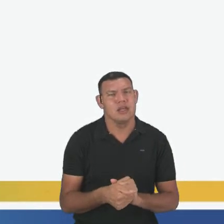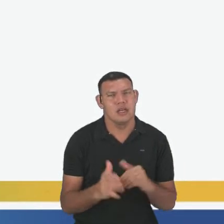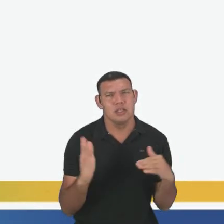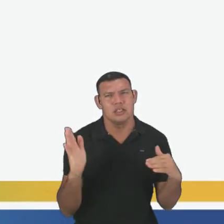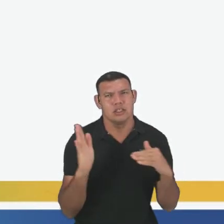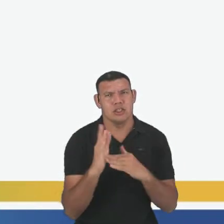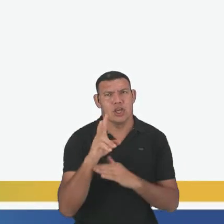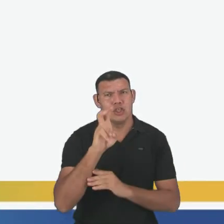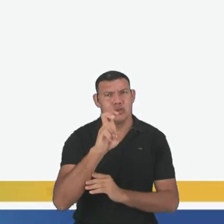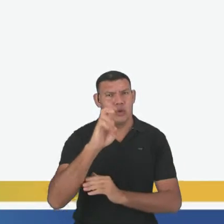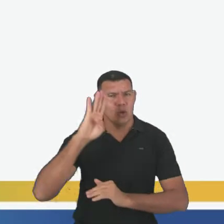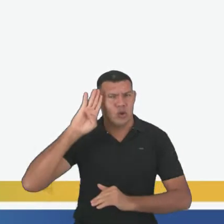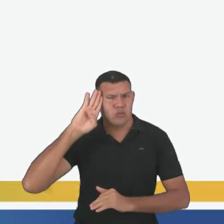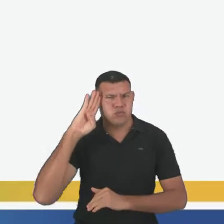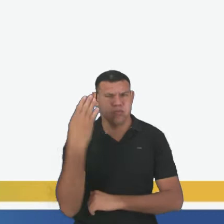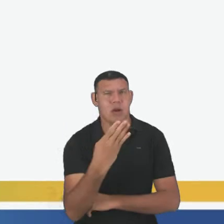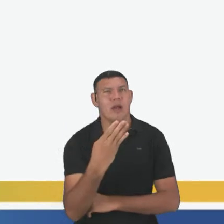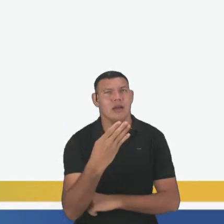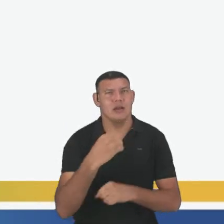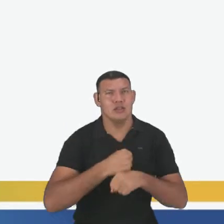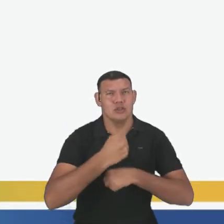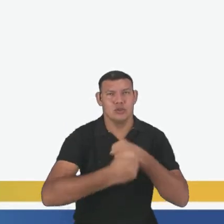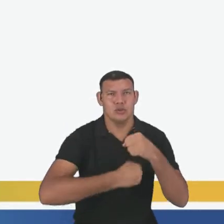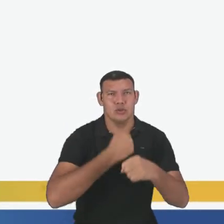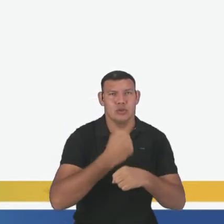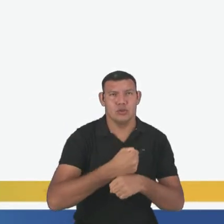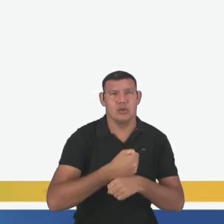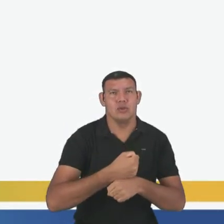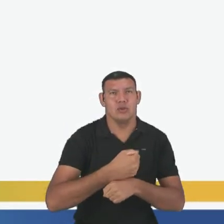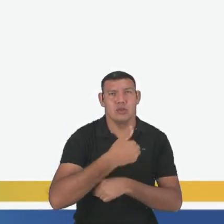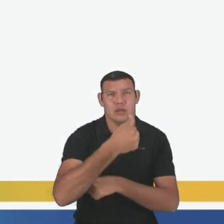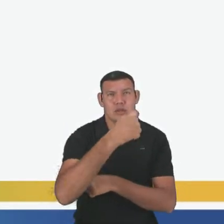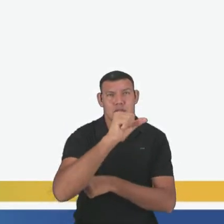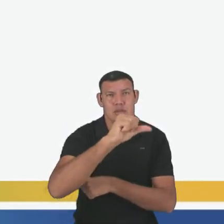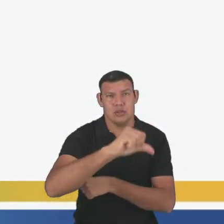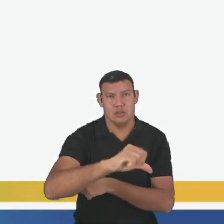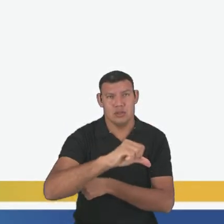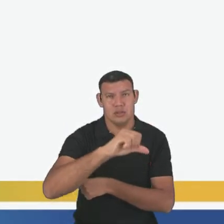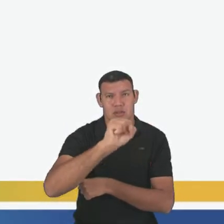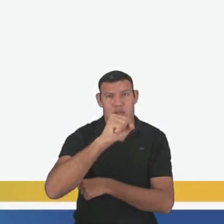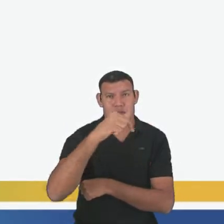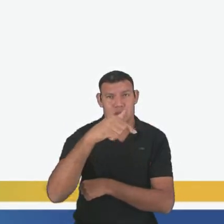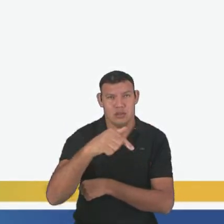em 1987 e em 1999